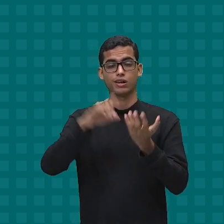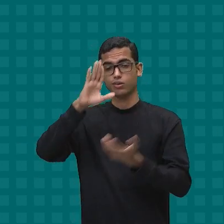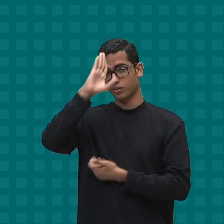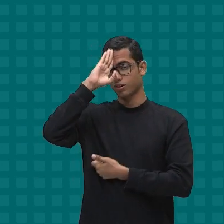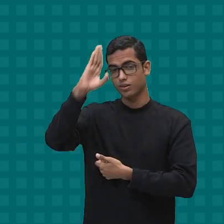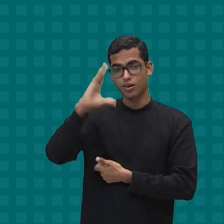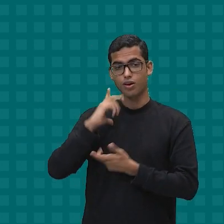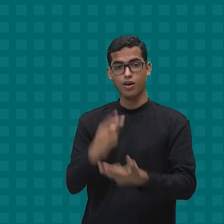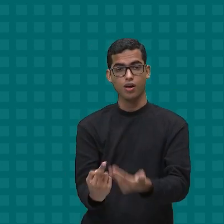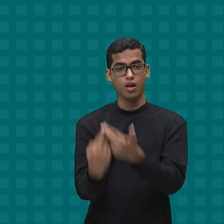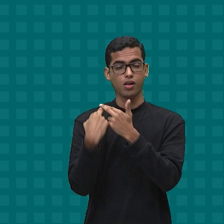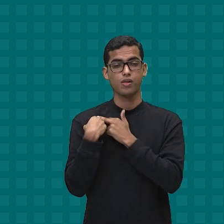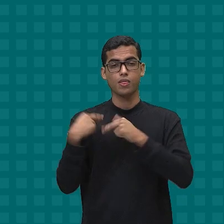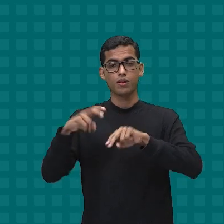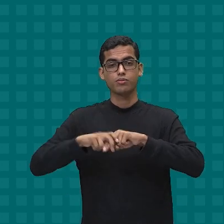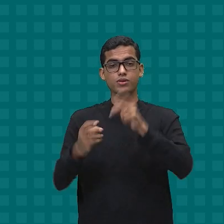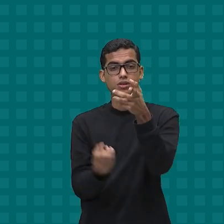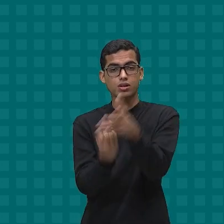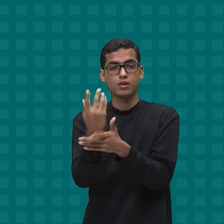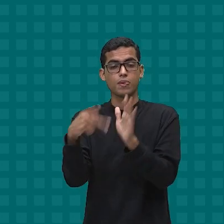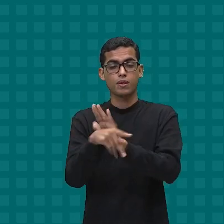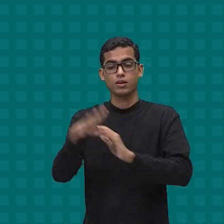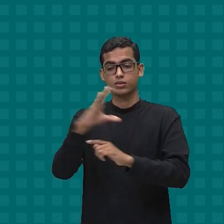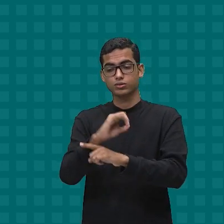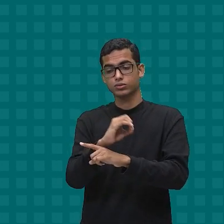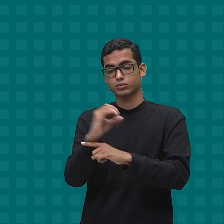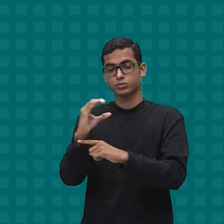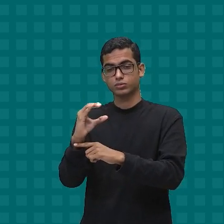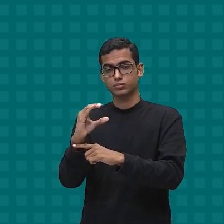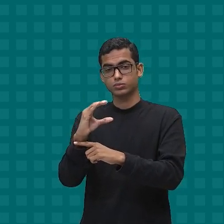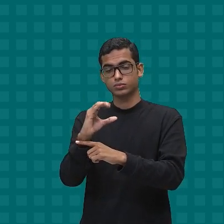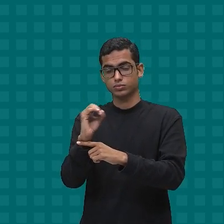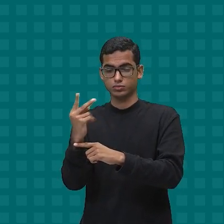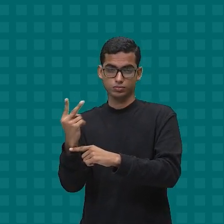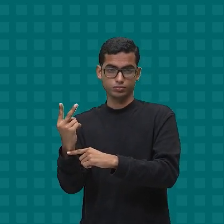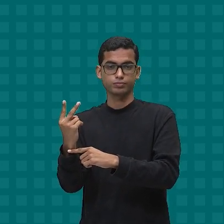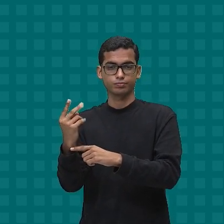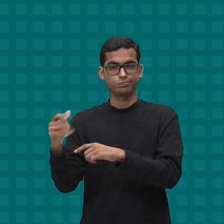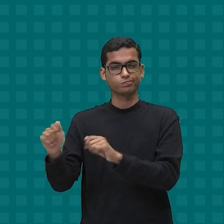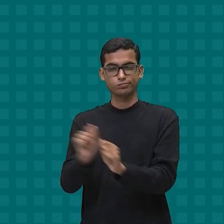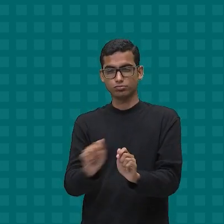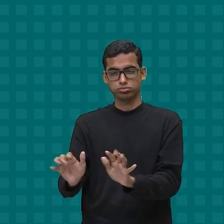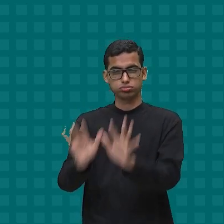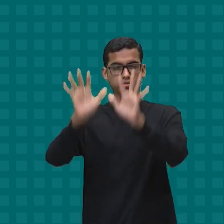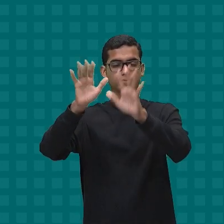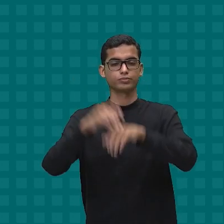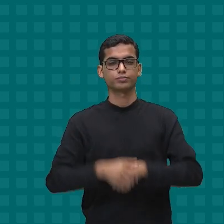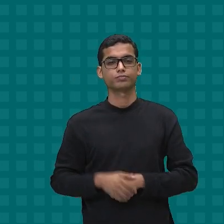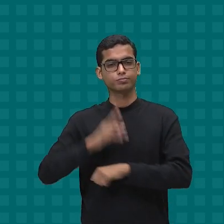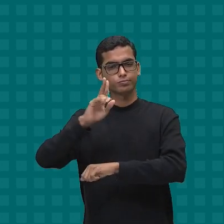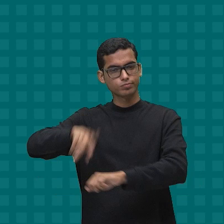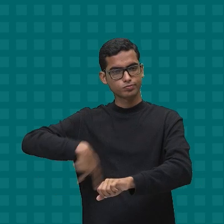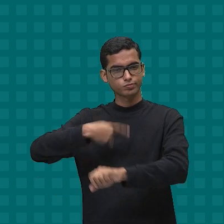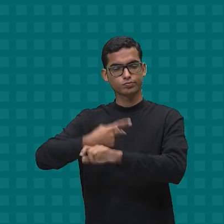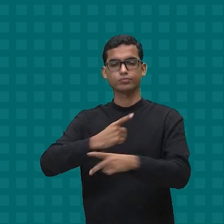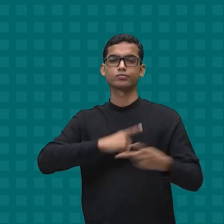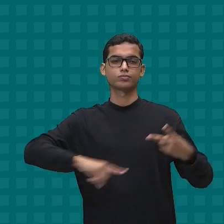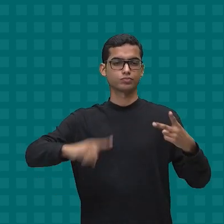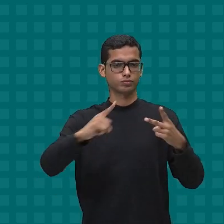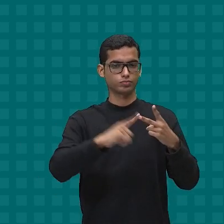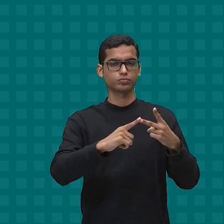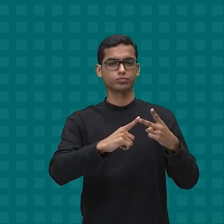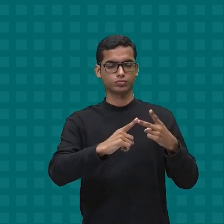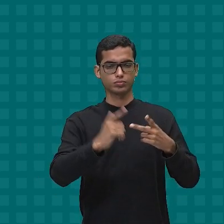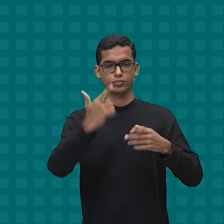de gás carbônico, tá bom? Aí depois vem a queima dos combustíveis, né,